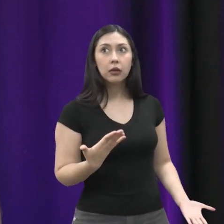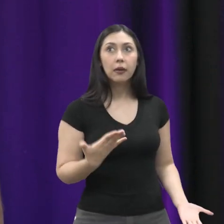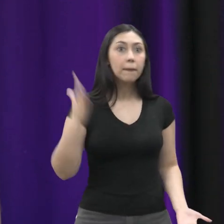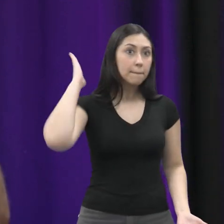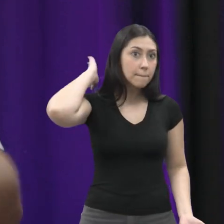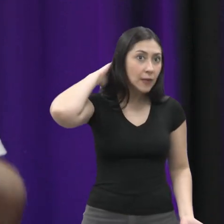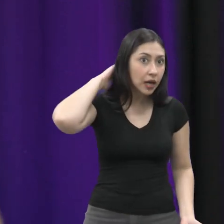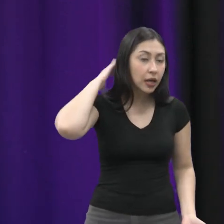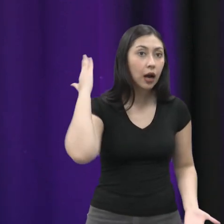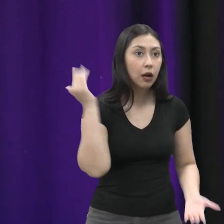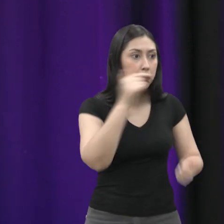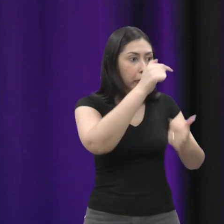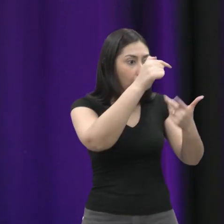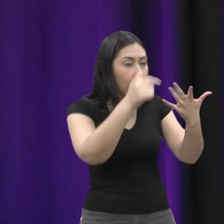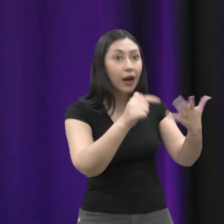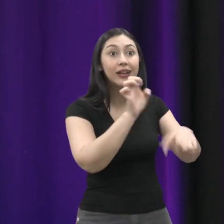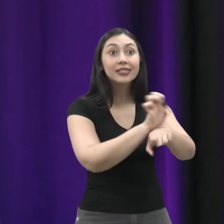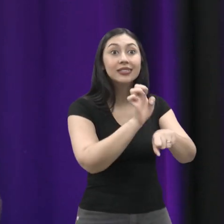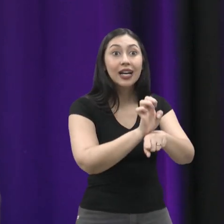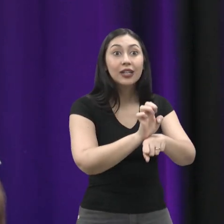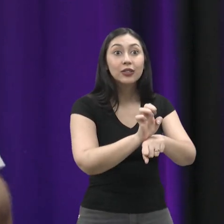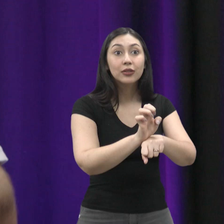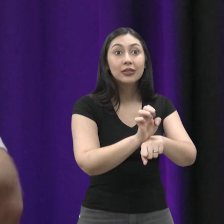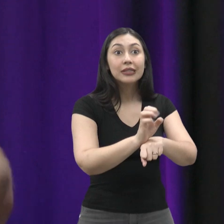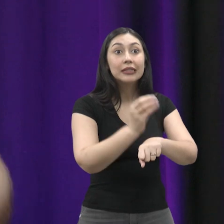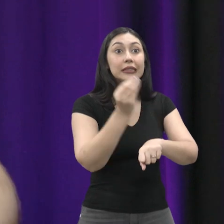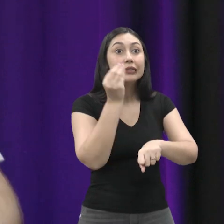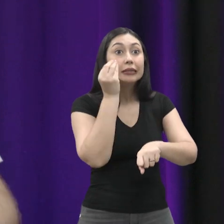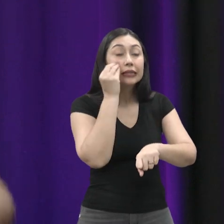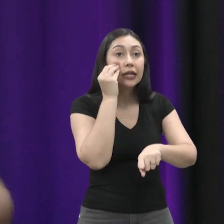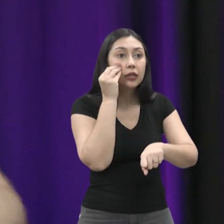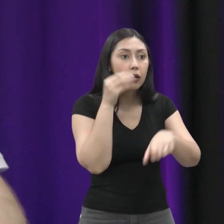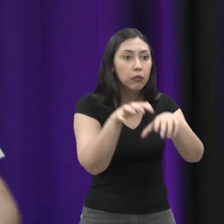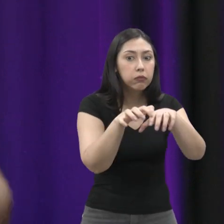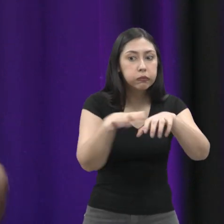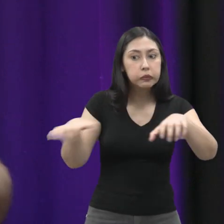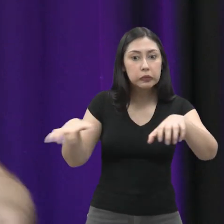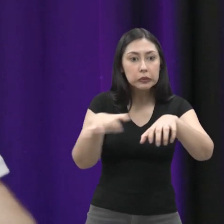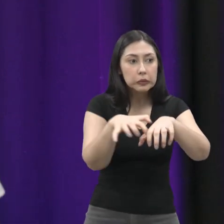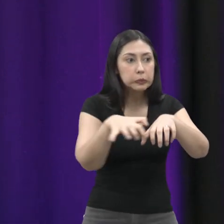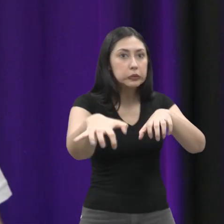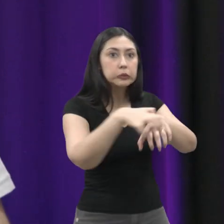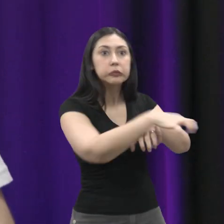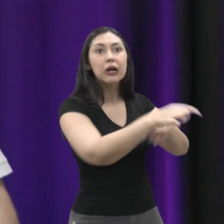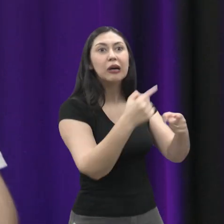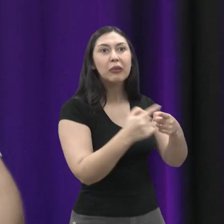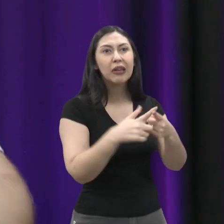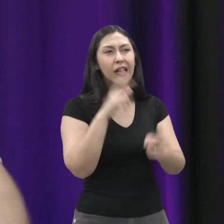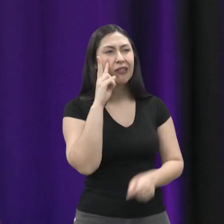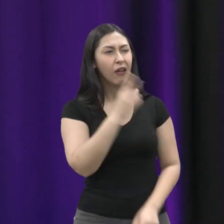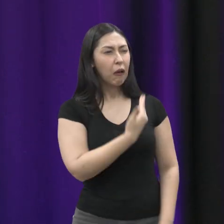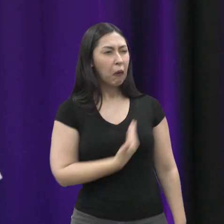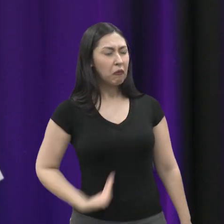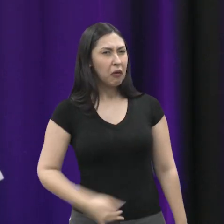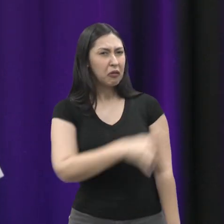todos tentam se separar do Brasil naquele momento porque não se identificavam com o Brasil, com o governo do Rio de Janeiro